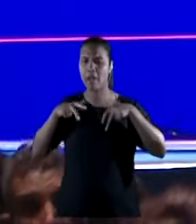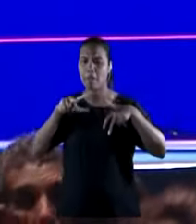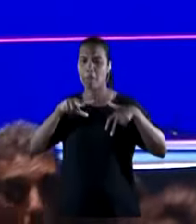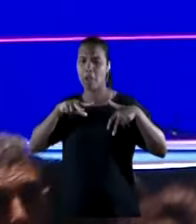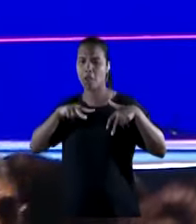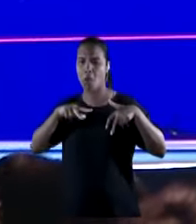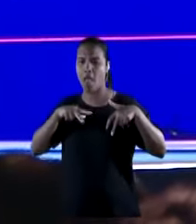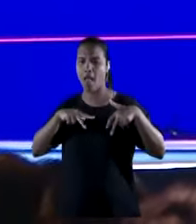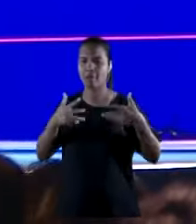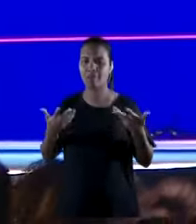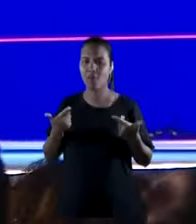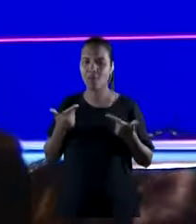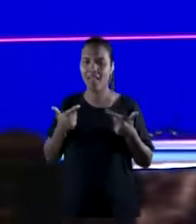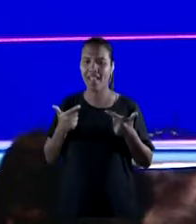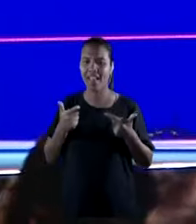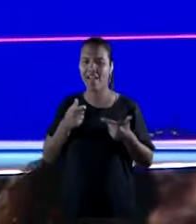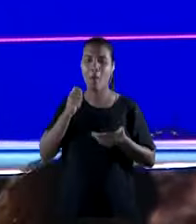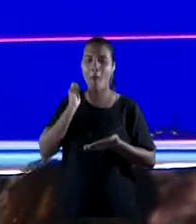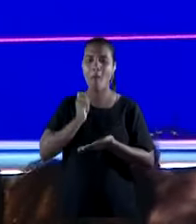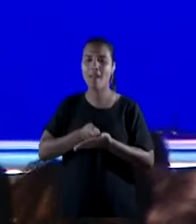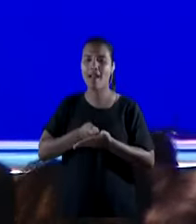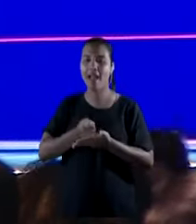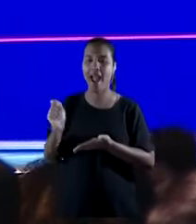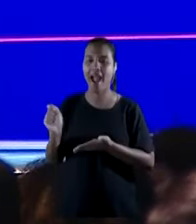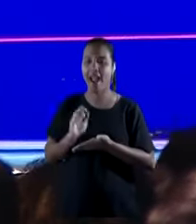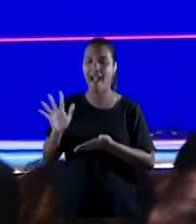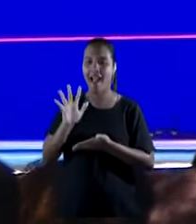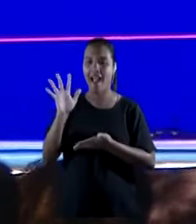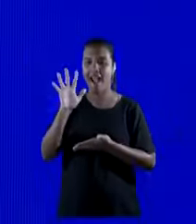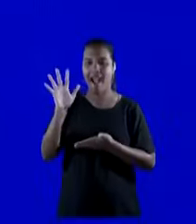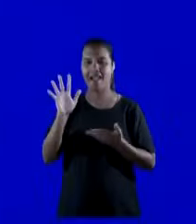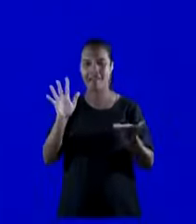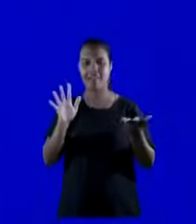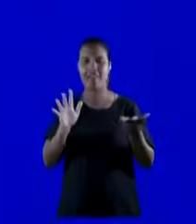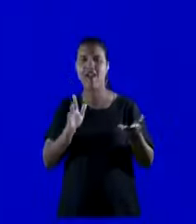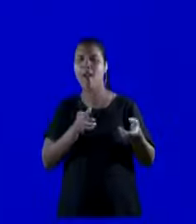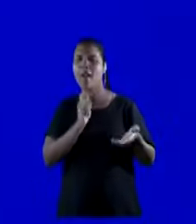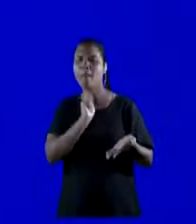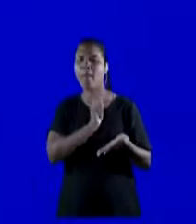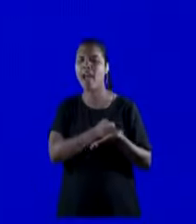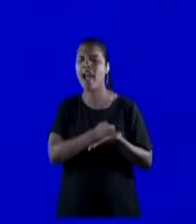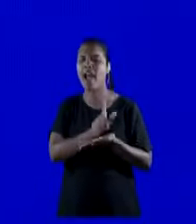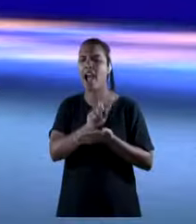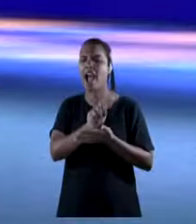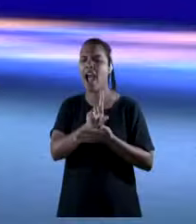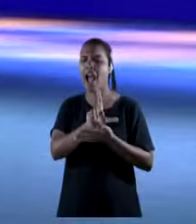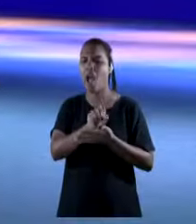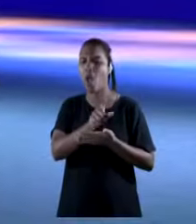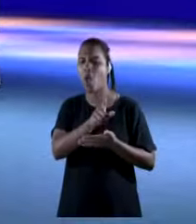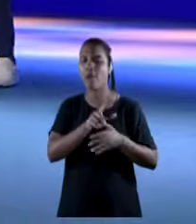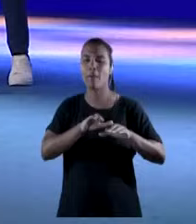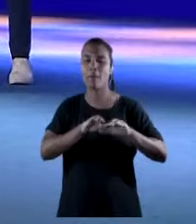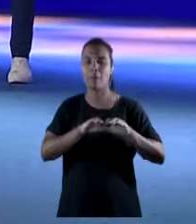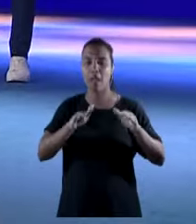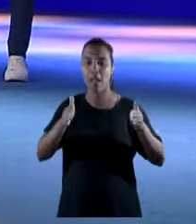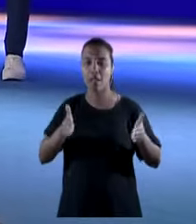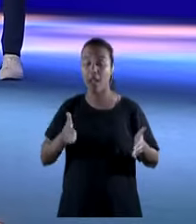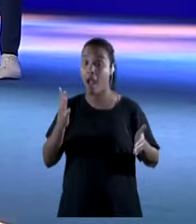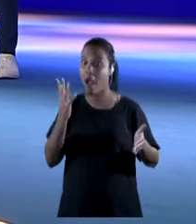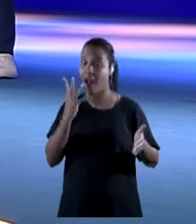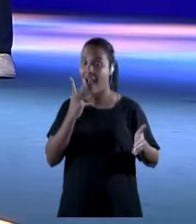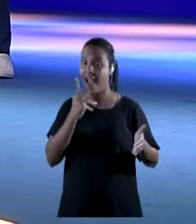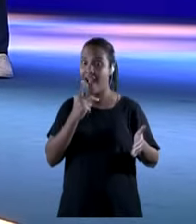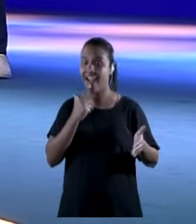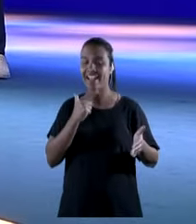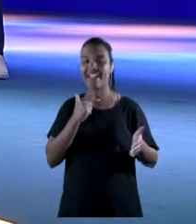cobrar caro, dá pra cobrar em dolls. Imagina, o Galo paga, tranquilo, tá o Léo ali, que mesa linda, hein, cara. Essa, tem que colocar os caras aqui.